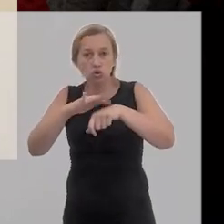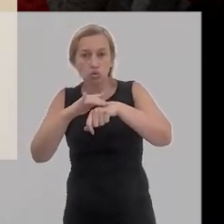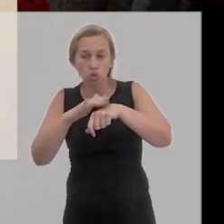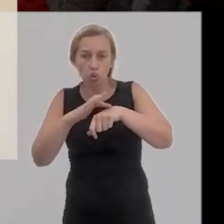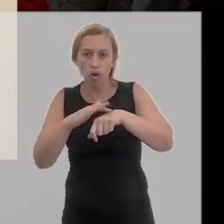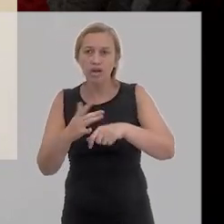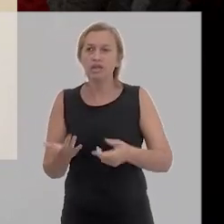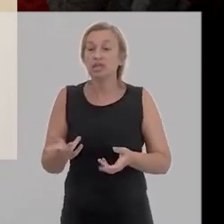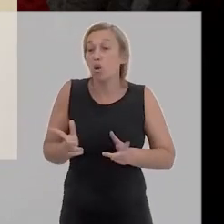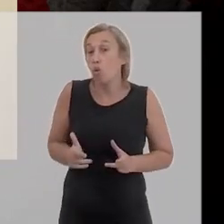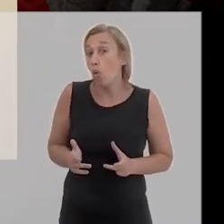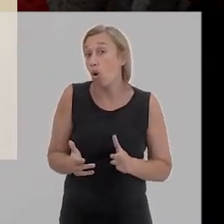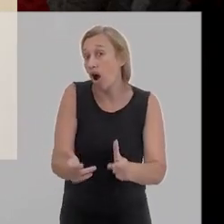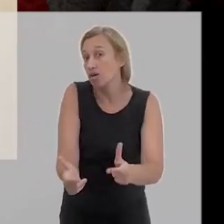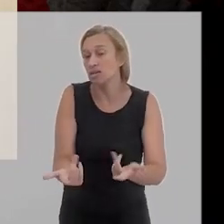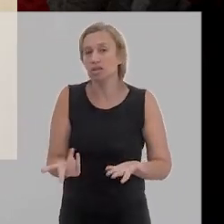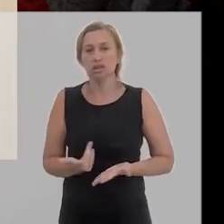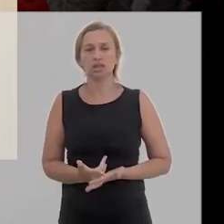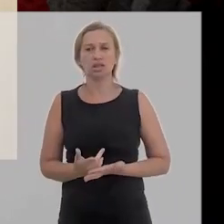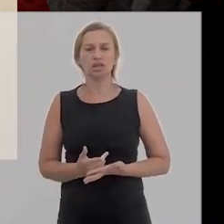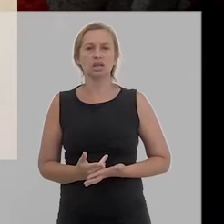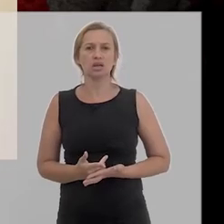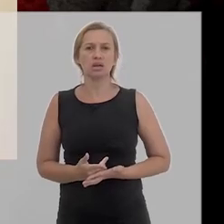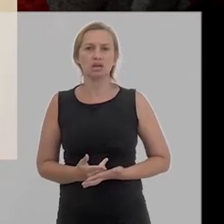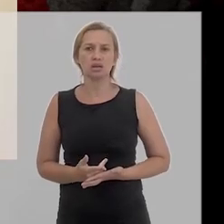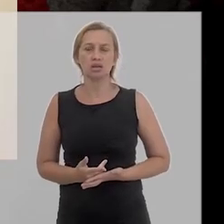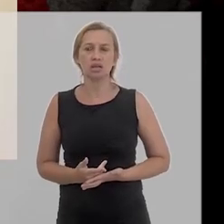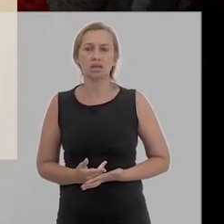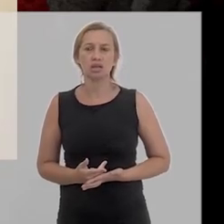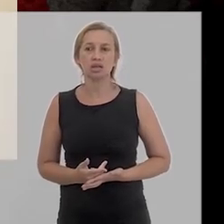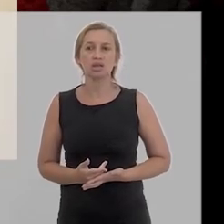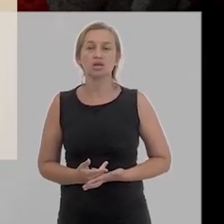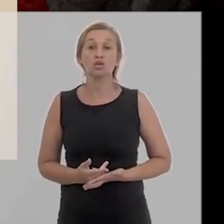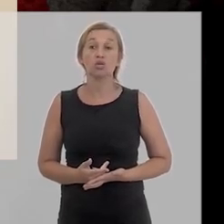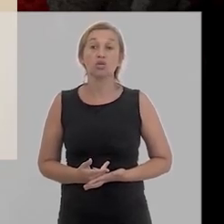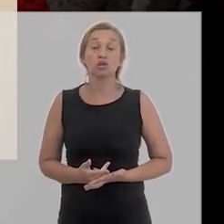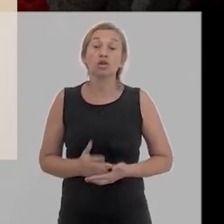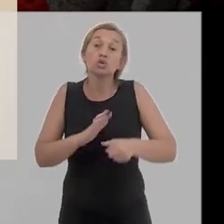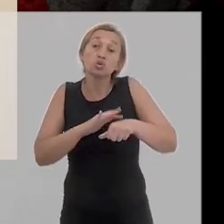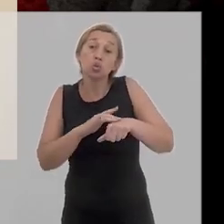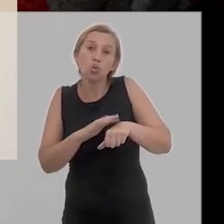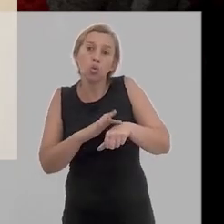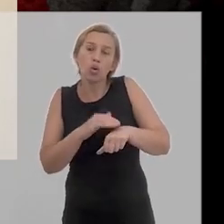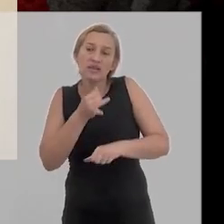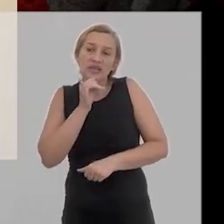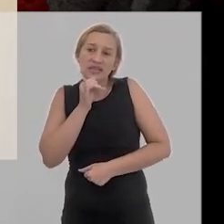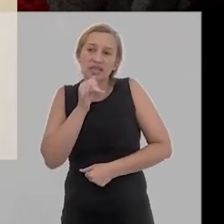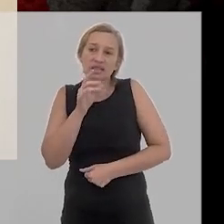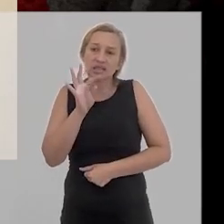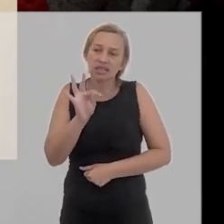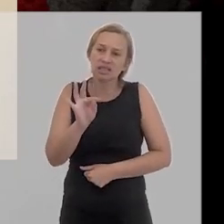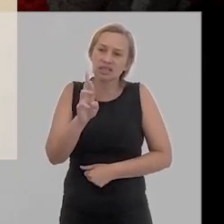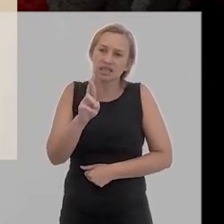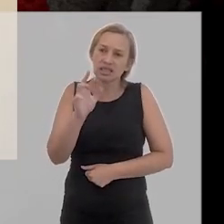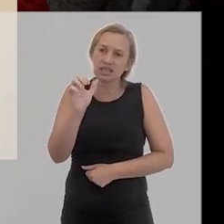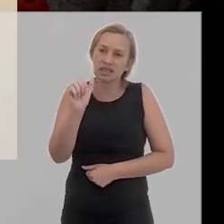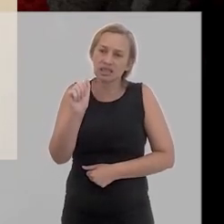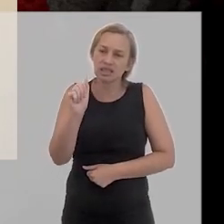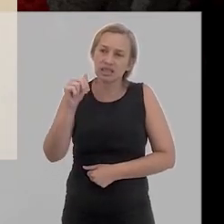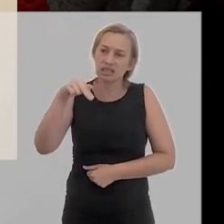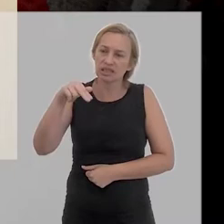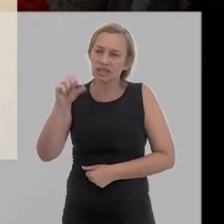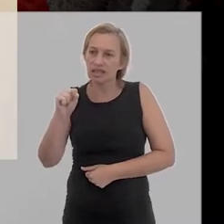e outras situações, né? Crianças com câncer, enfim. Crianças com doenças, por